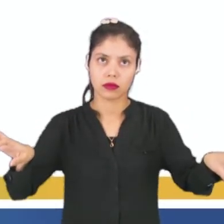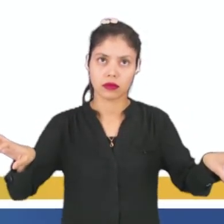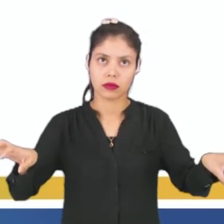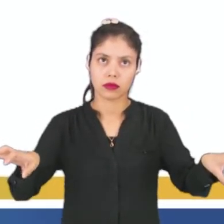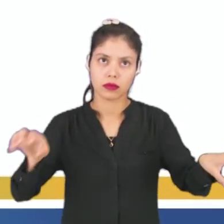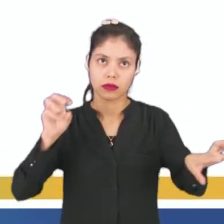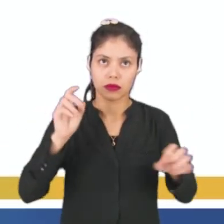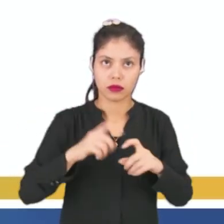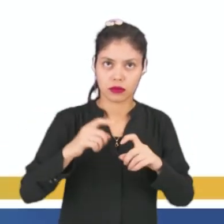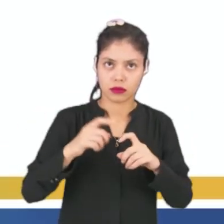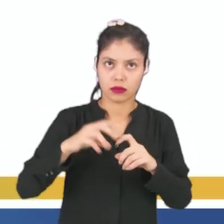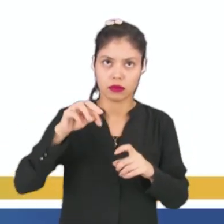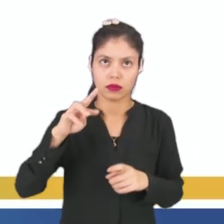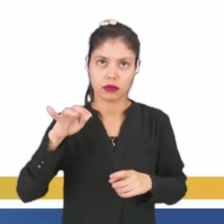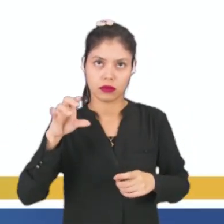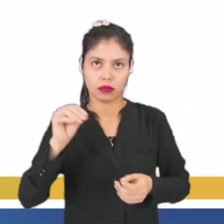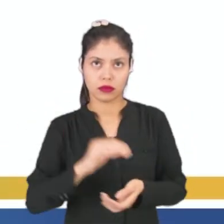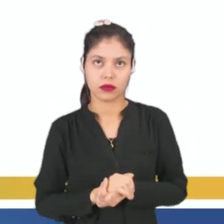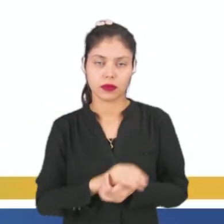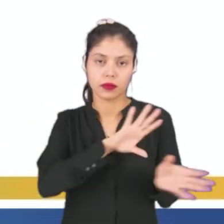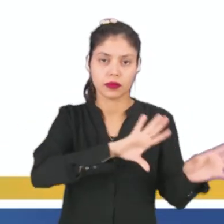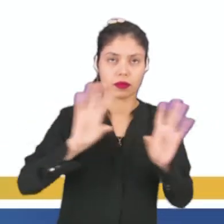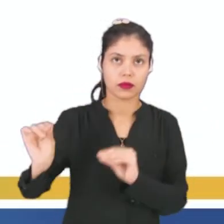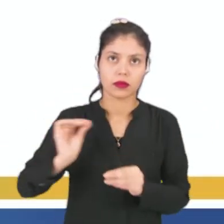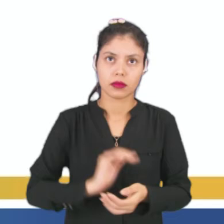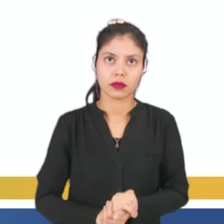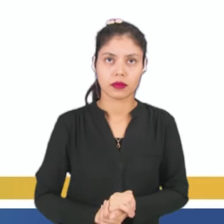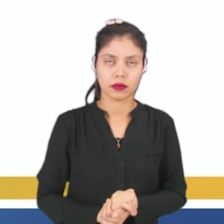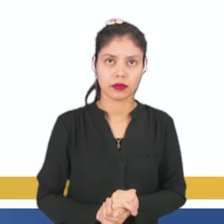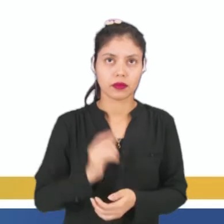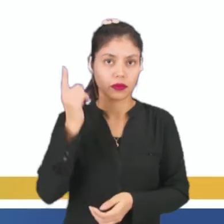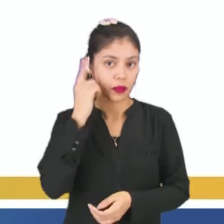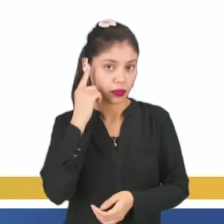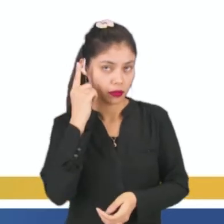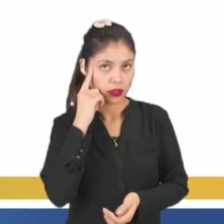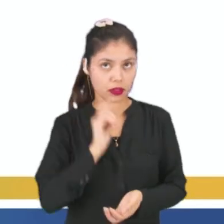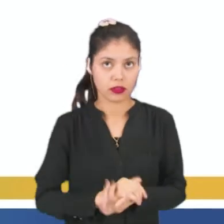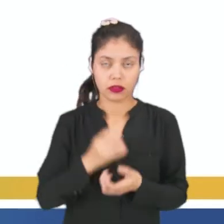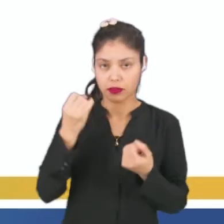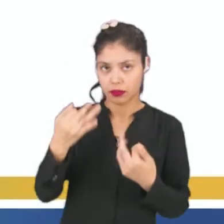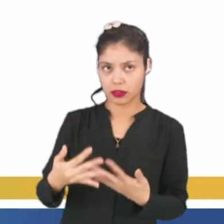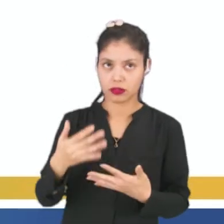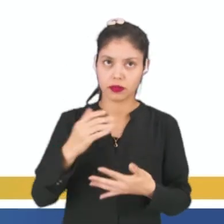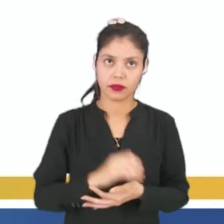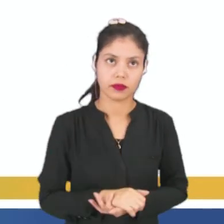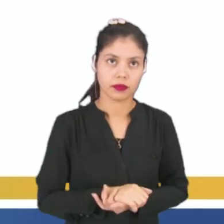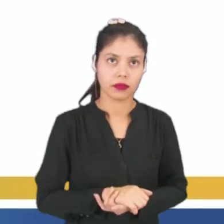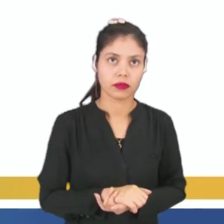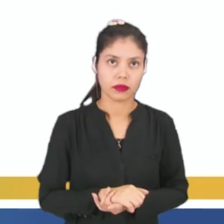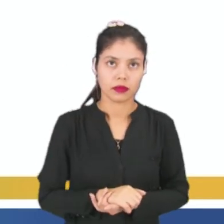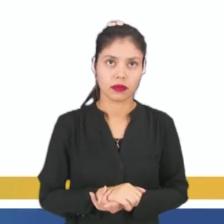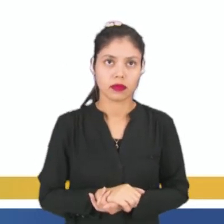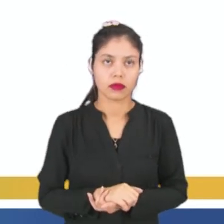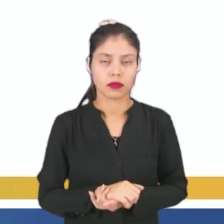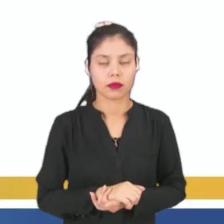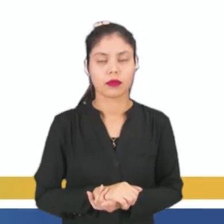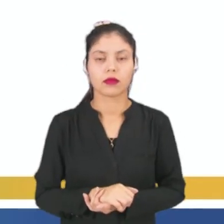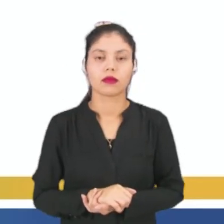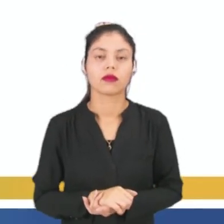do misticismo, através de quê? De métodos do raciocínio e da dedução. E para